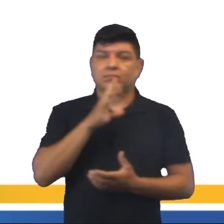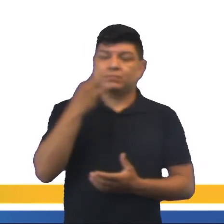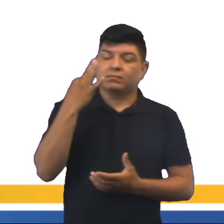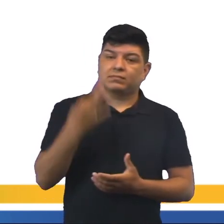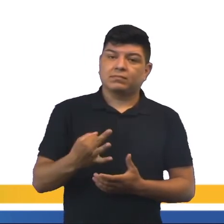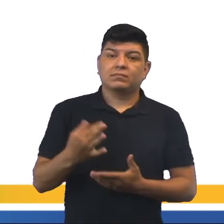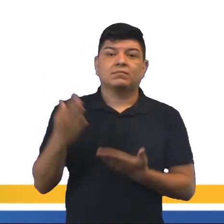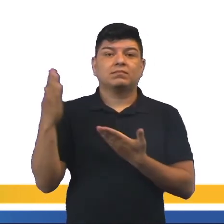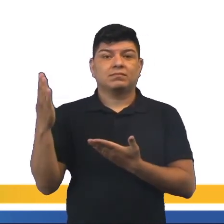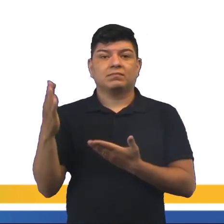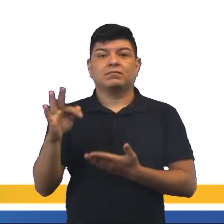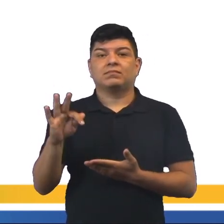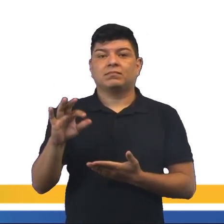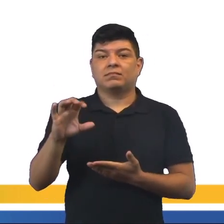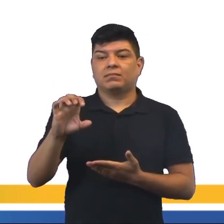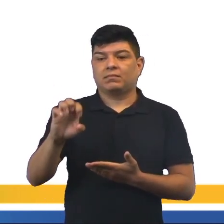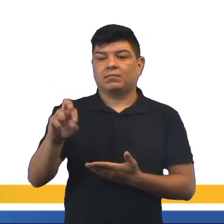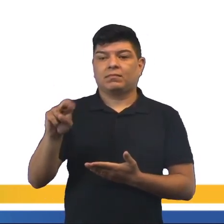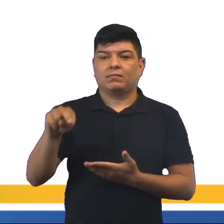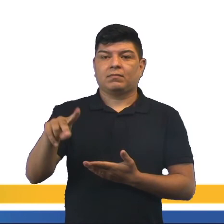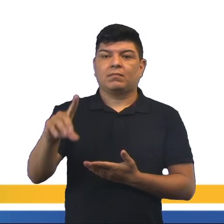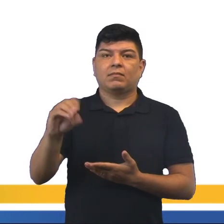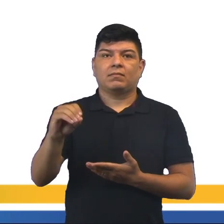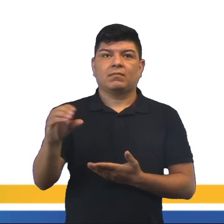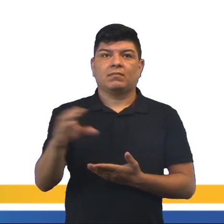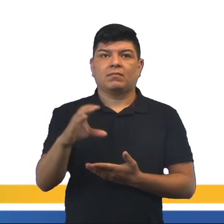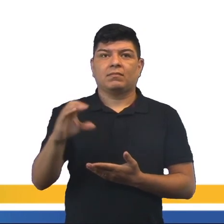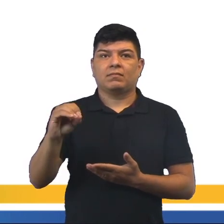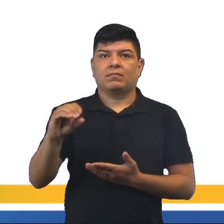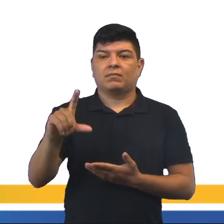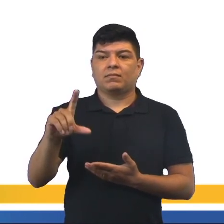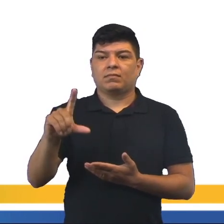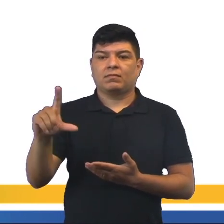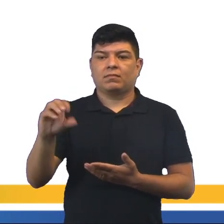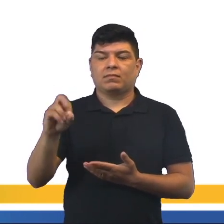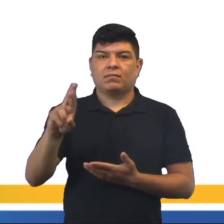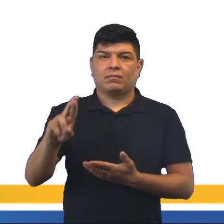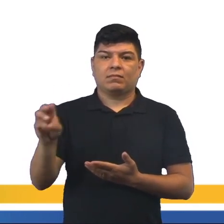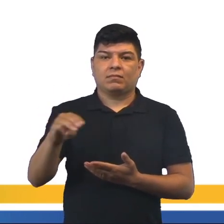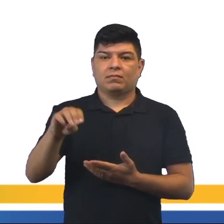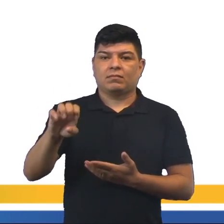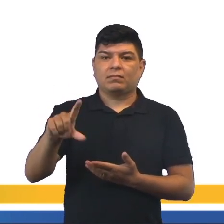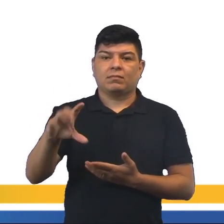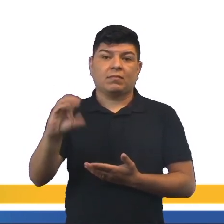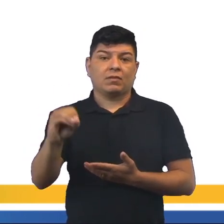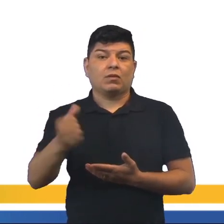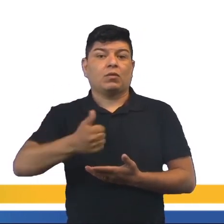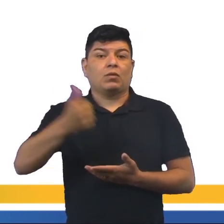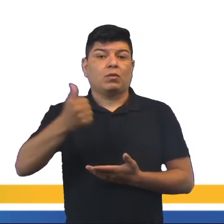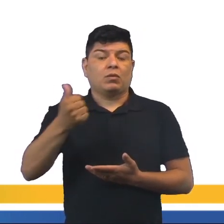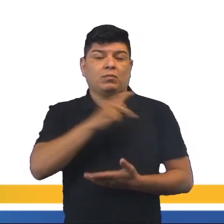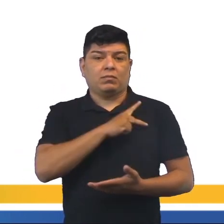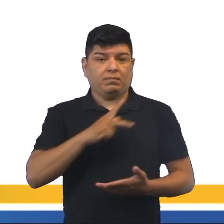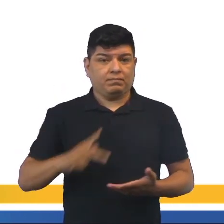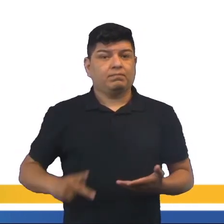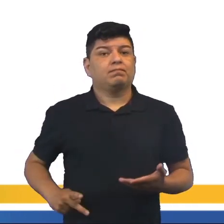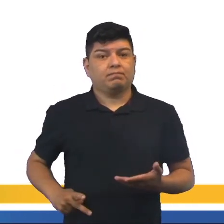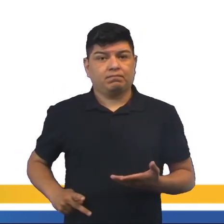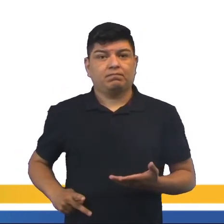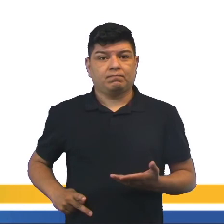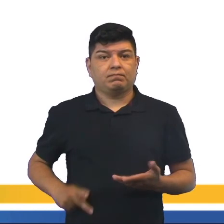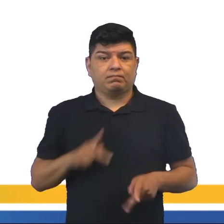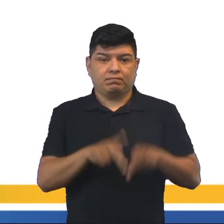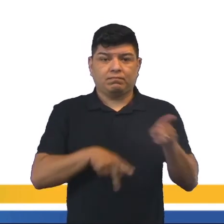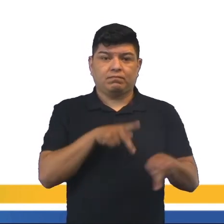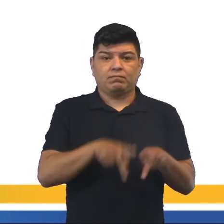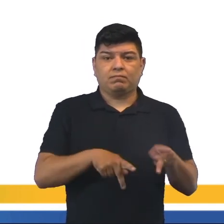A resposta certa é Fernando Collor de Mello. Fernando Collor de Mello, embora não tenha sido o primeiro presidente civil